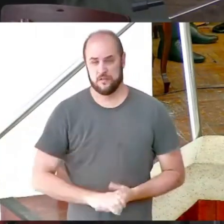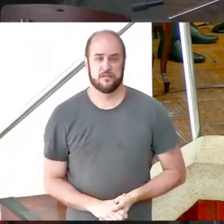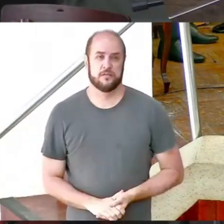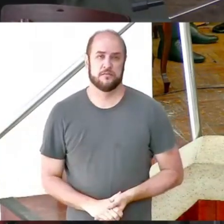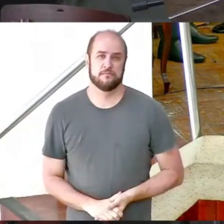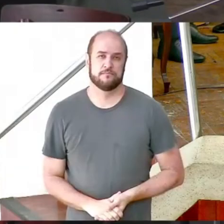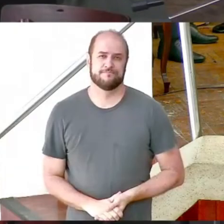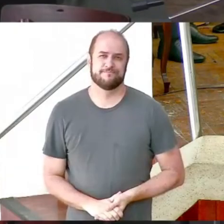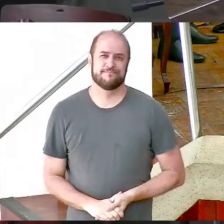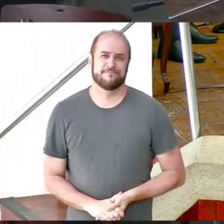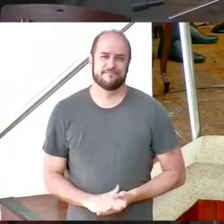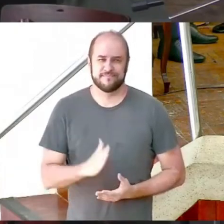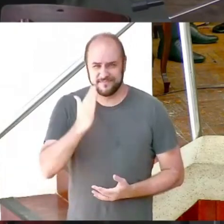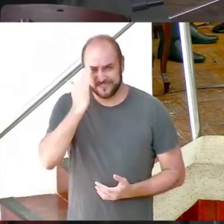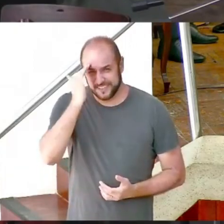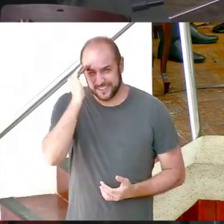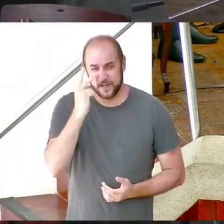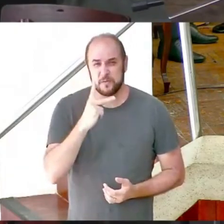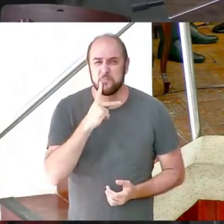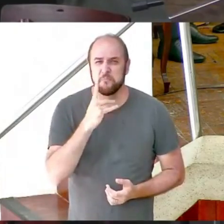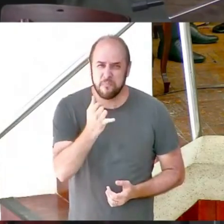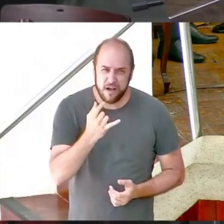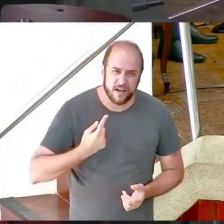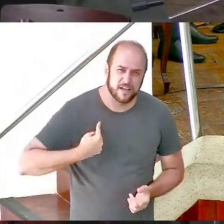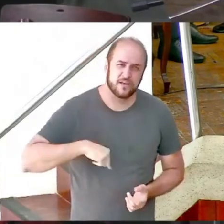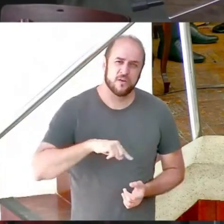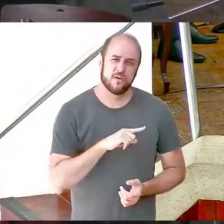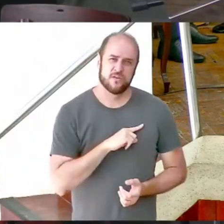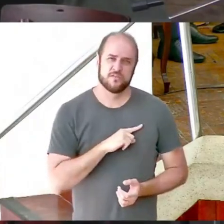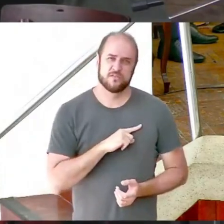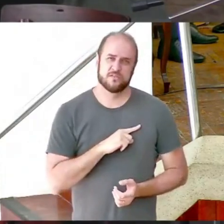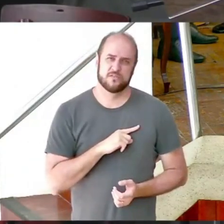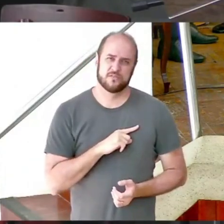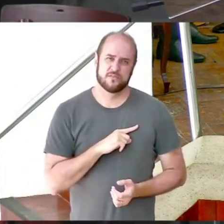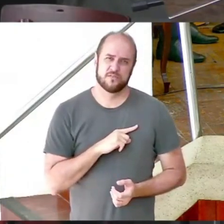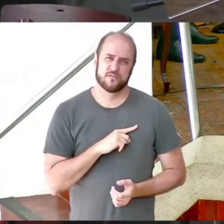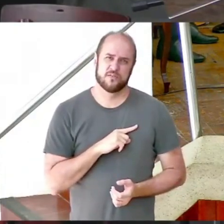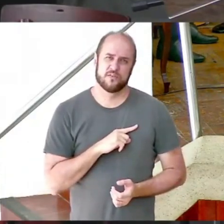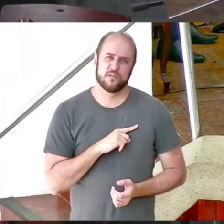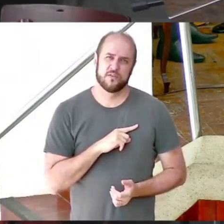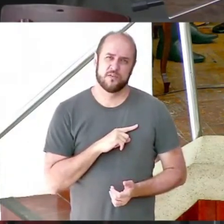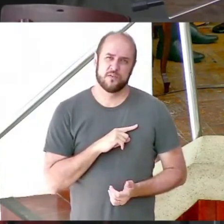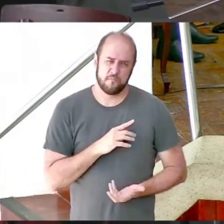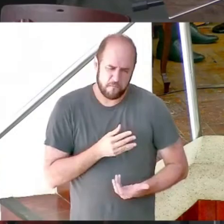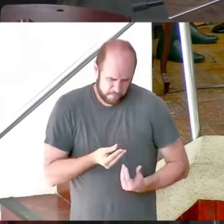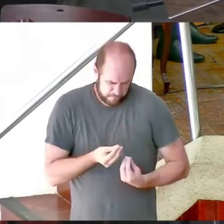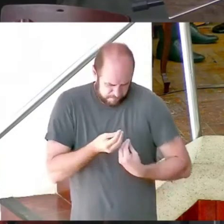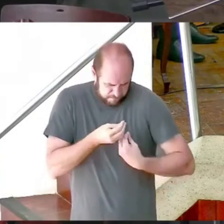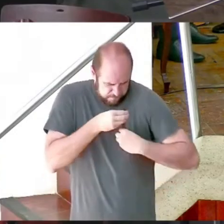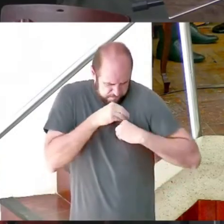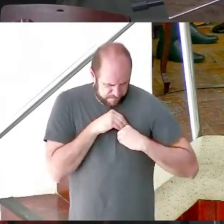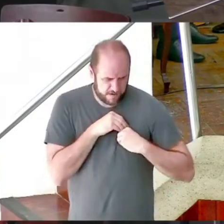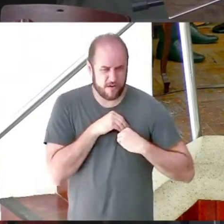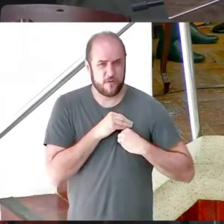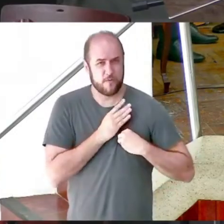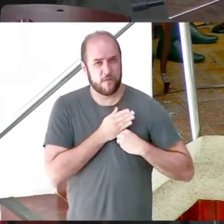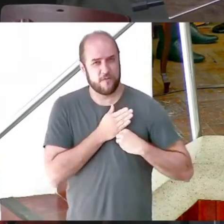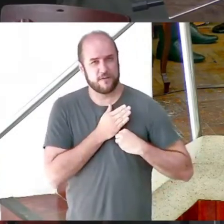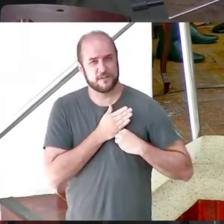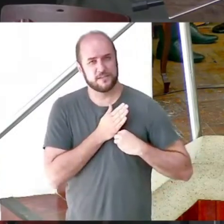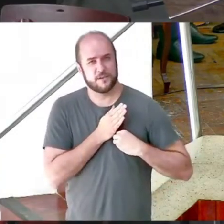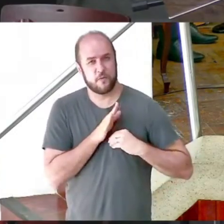Entender a oração do Pai Nosso e trazê-la para perto do coração nos ajuda a lidar com as